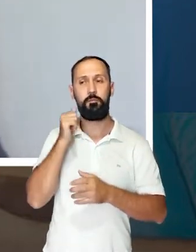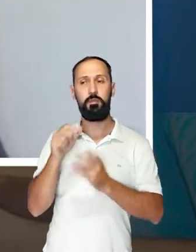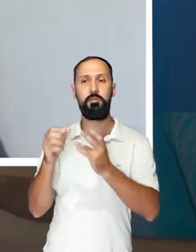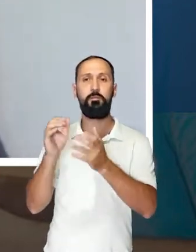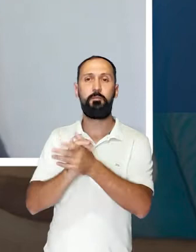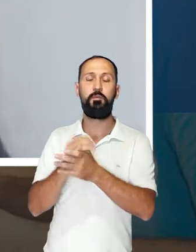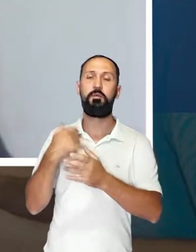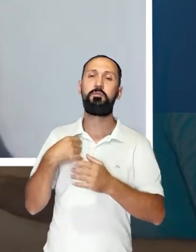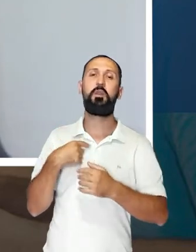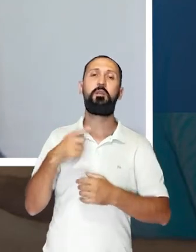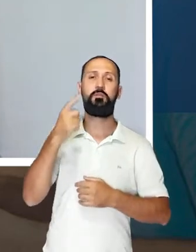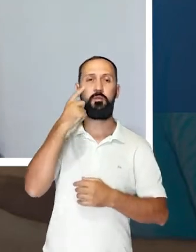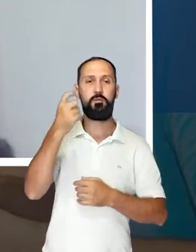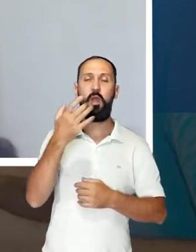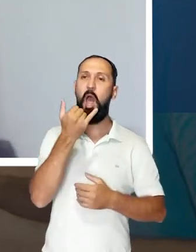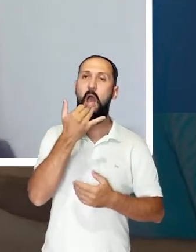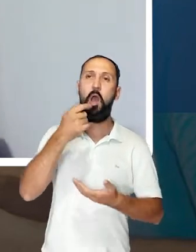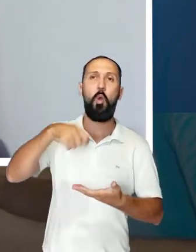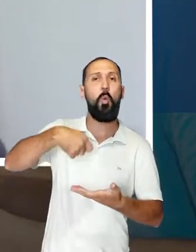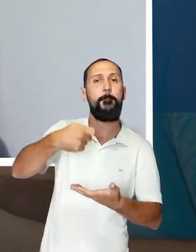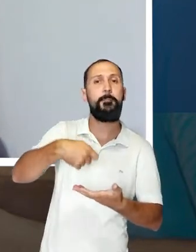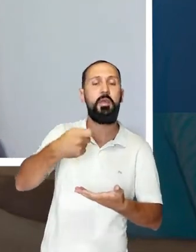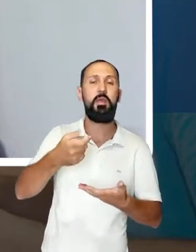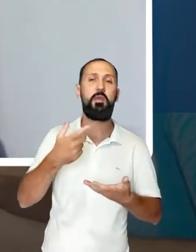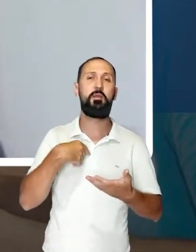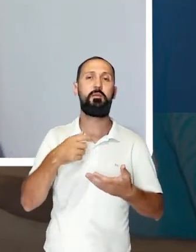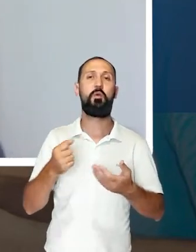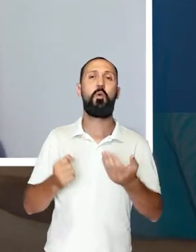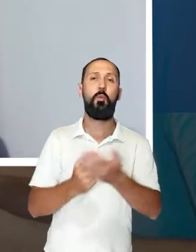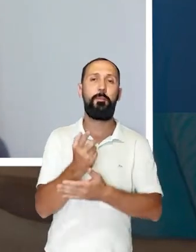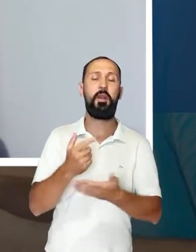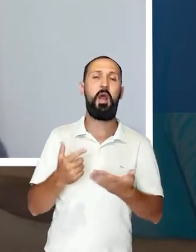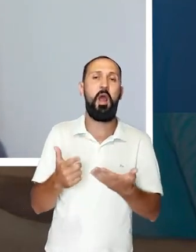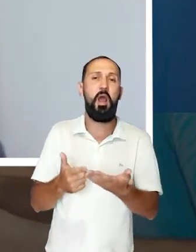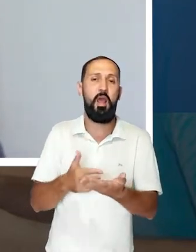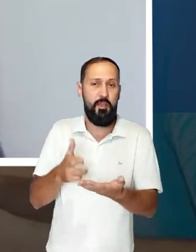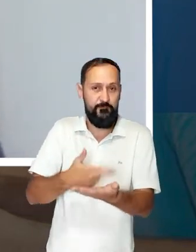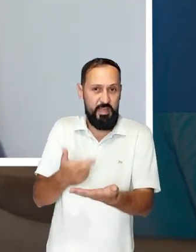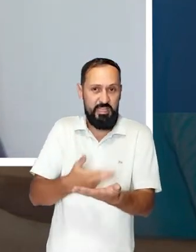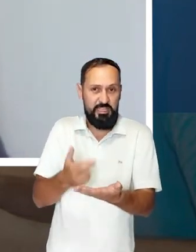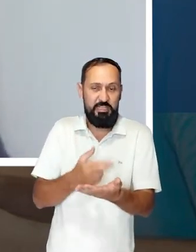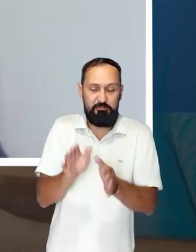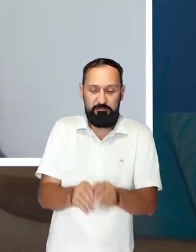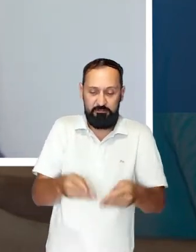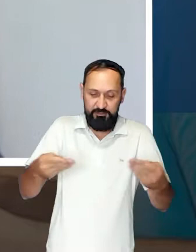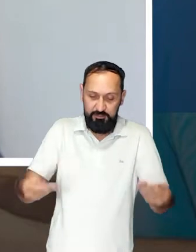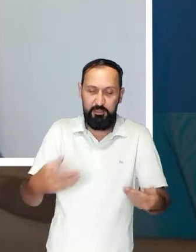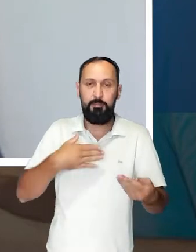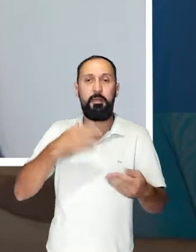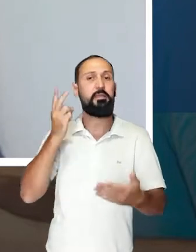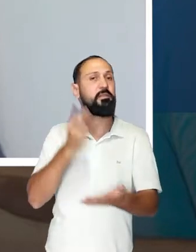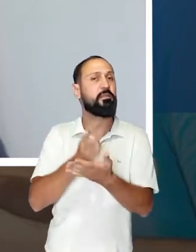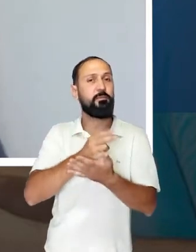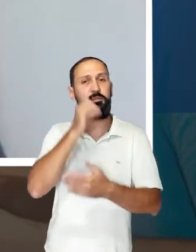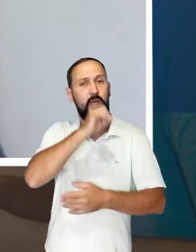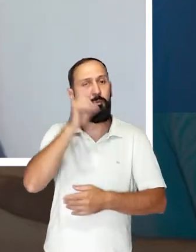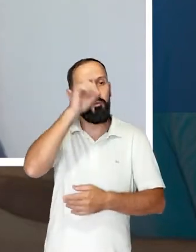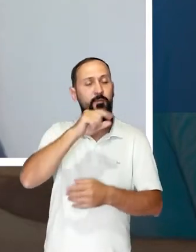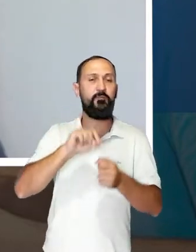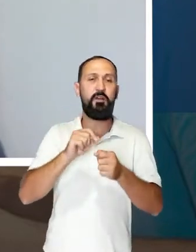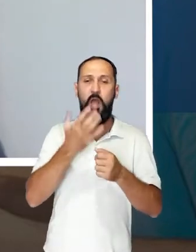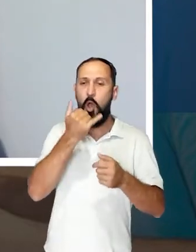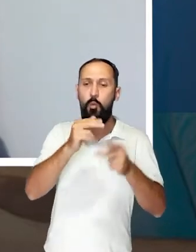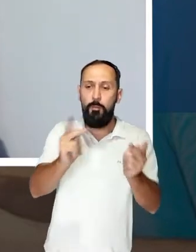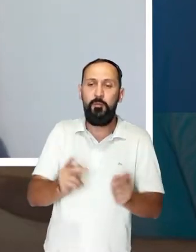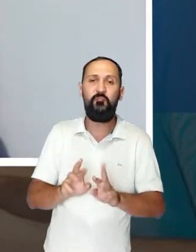Eu e minha mulher começamos a nos interessar pela gastronomia, começamos a comprar revistas, de fazer sempre ao final de